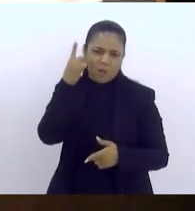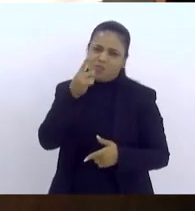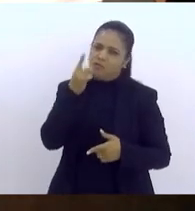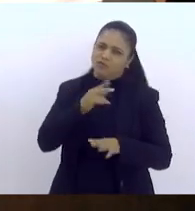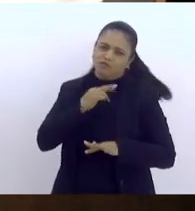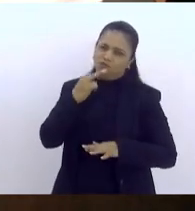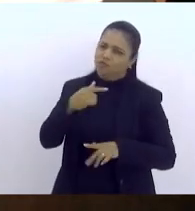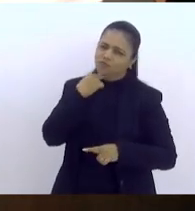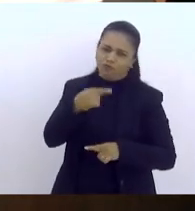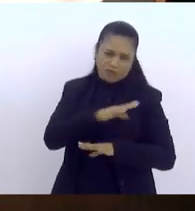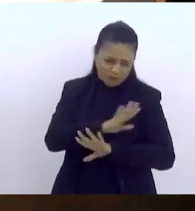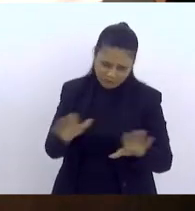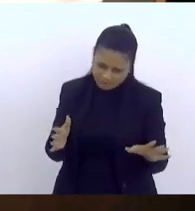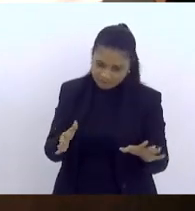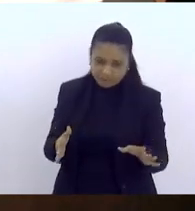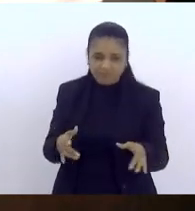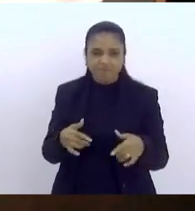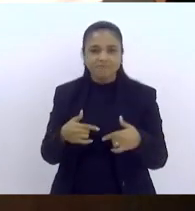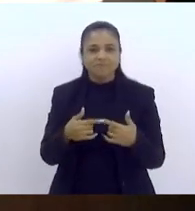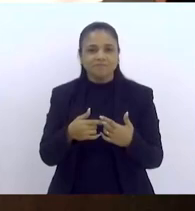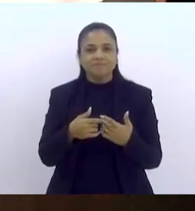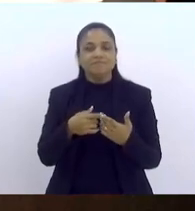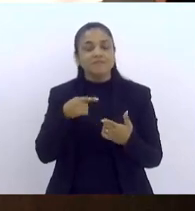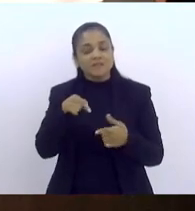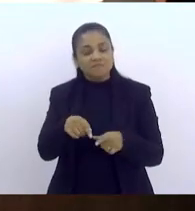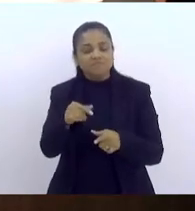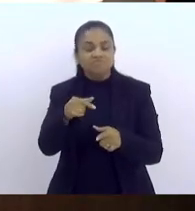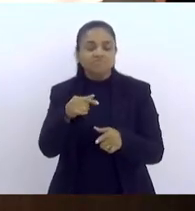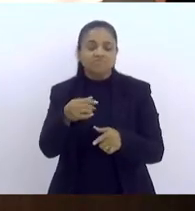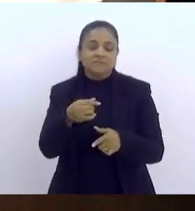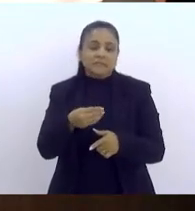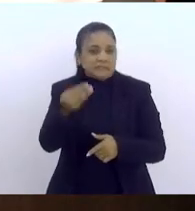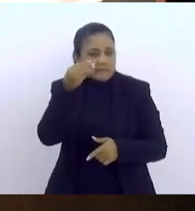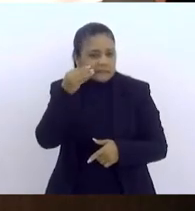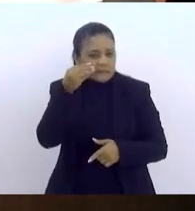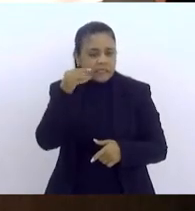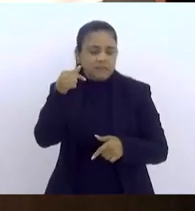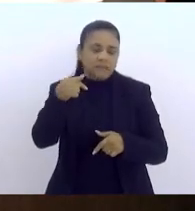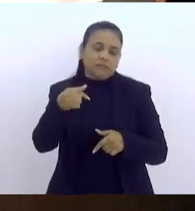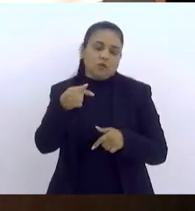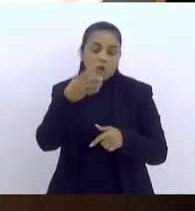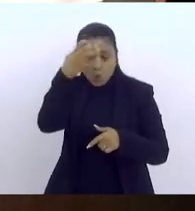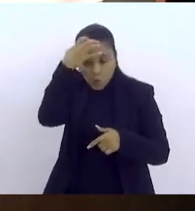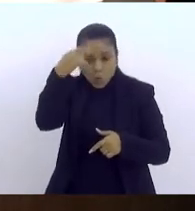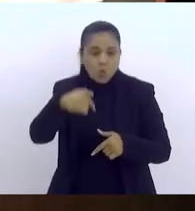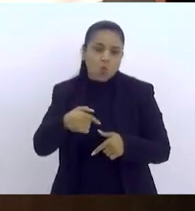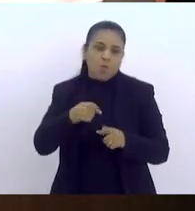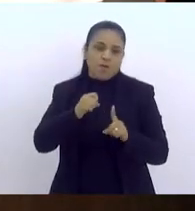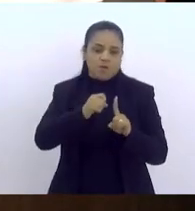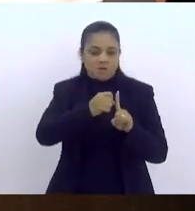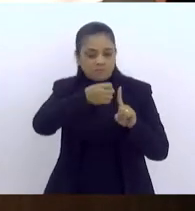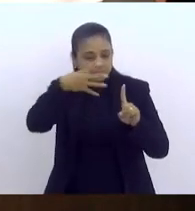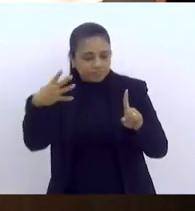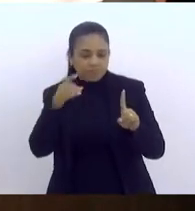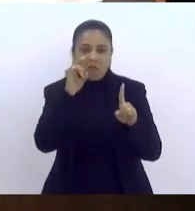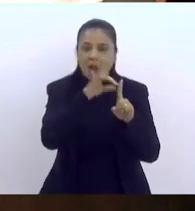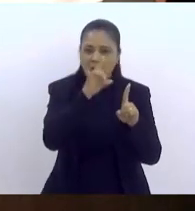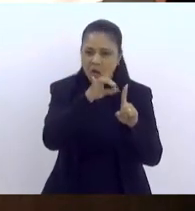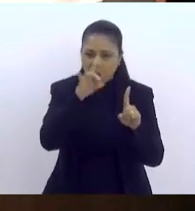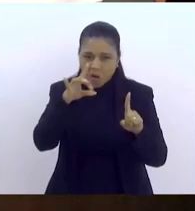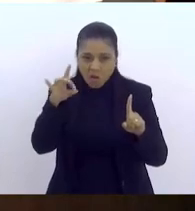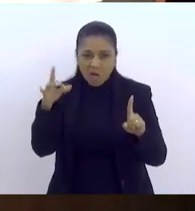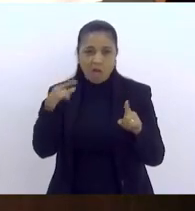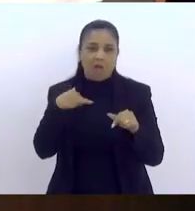nos colocar, a nós, como transfóbicos, como homofóbicos, como se nós fôssemos os vilões, quando,